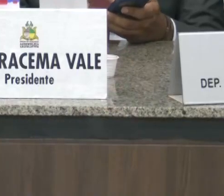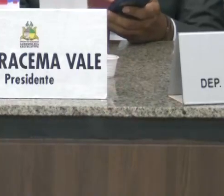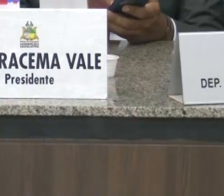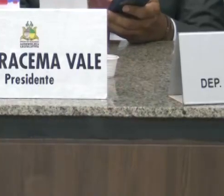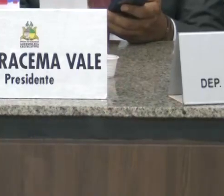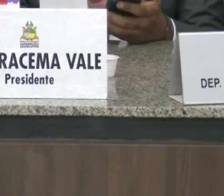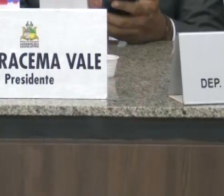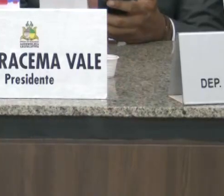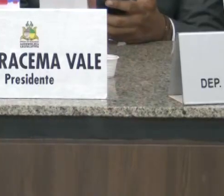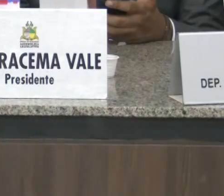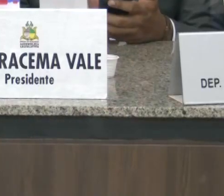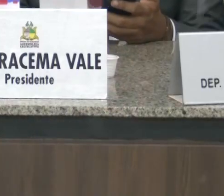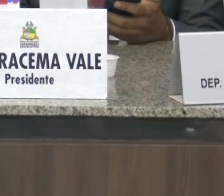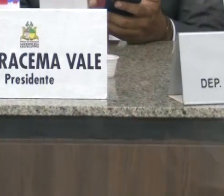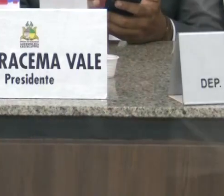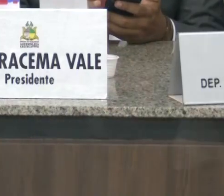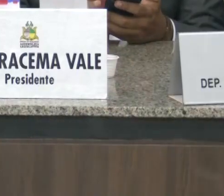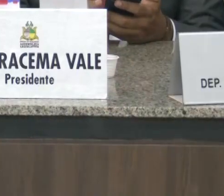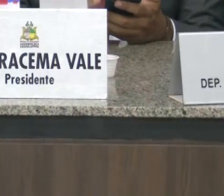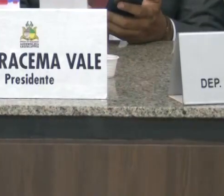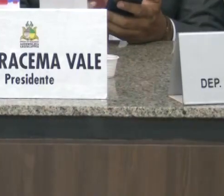Continuamos com fala de conexão.